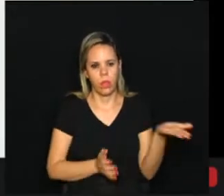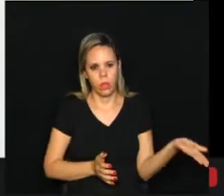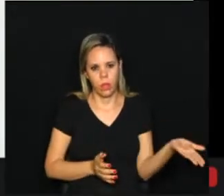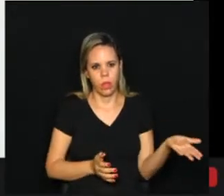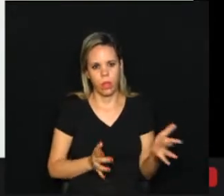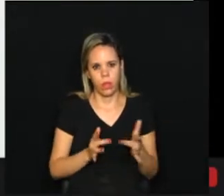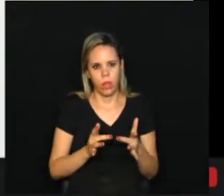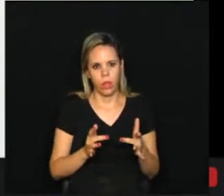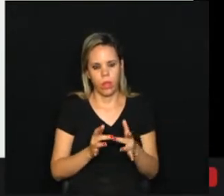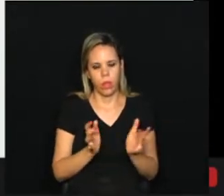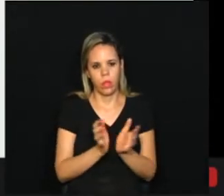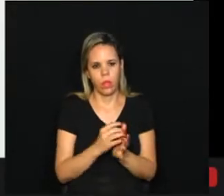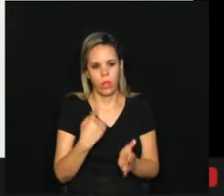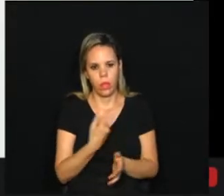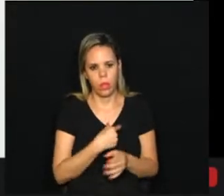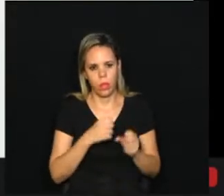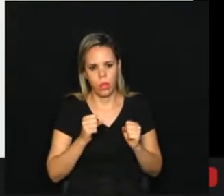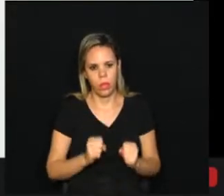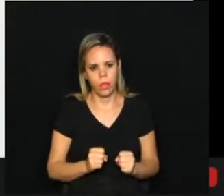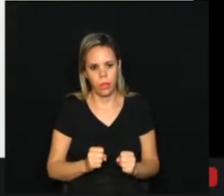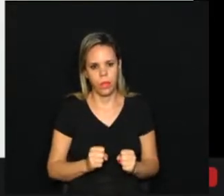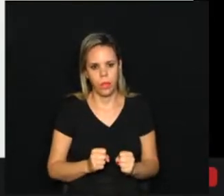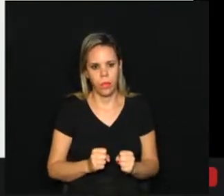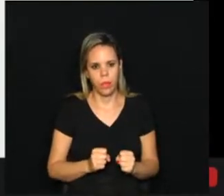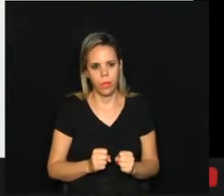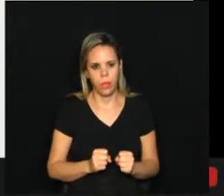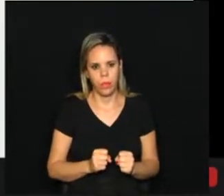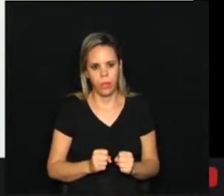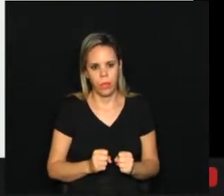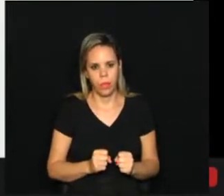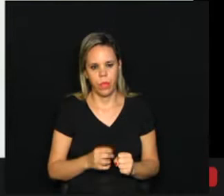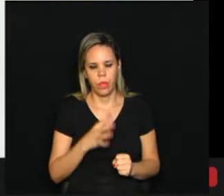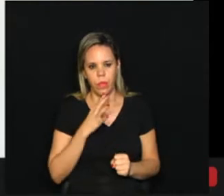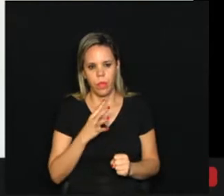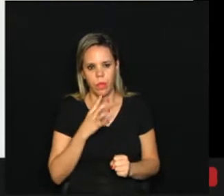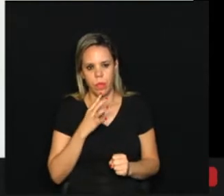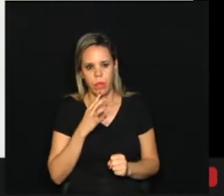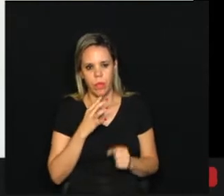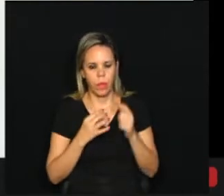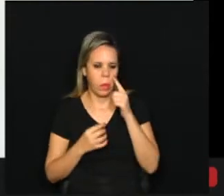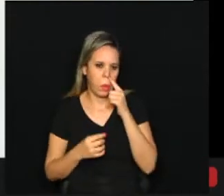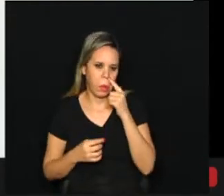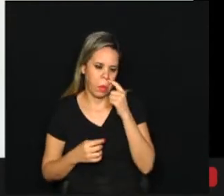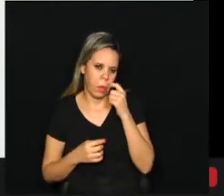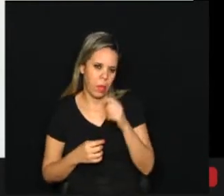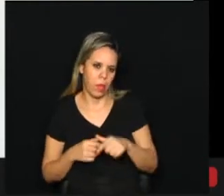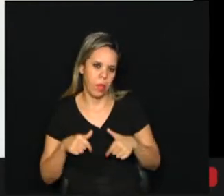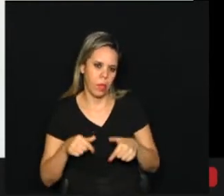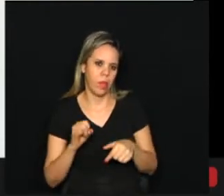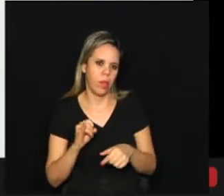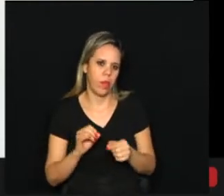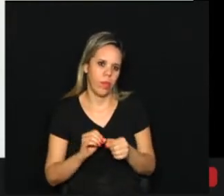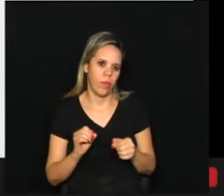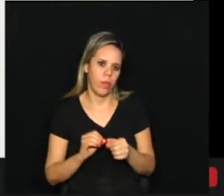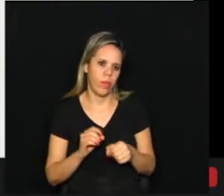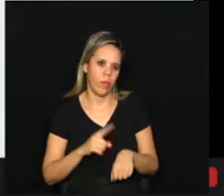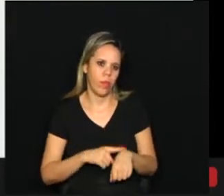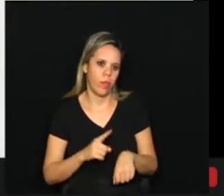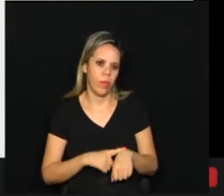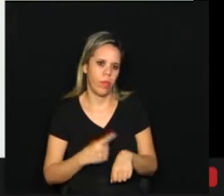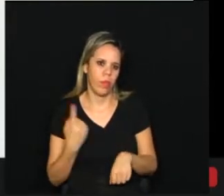contactou a comissão para que a gente pudesse conhecer do caso e tomar as providências que pudessem ser feitas naquele